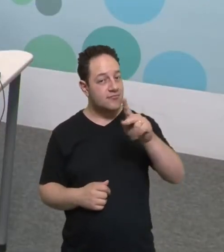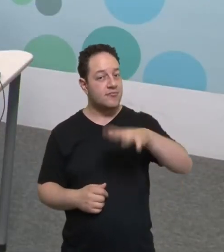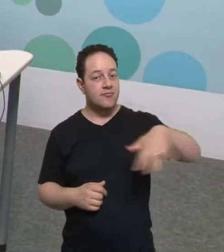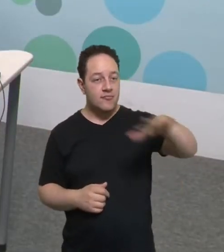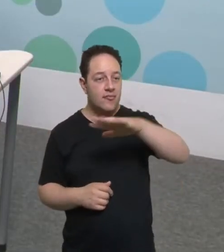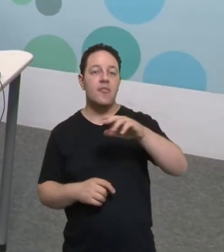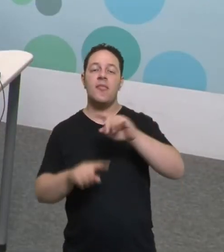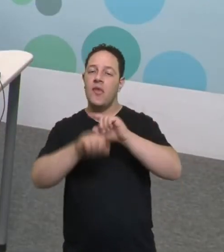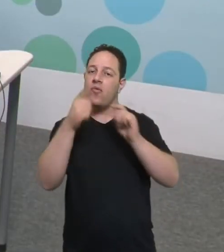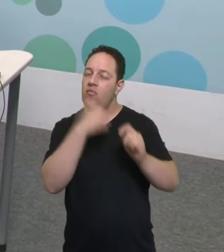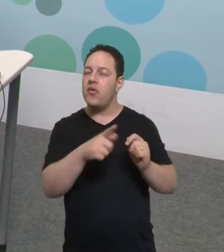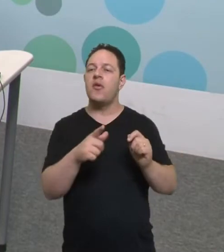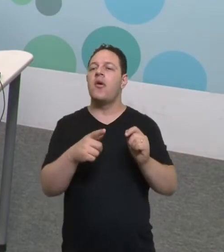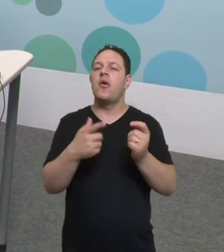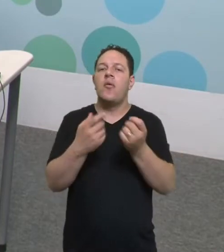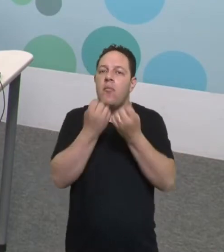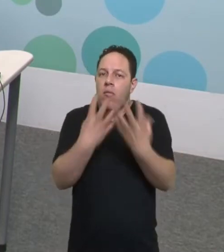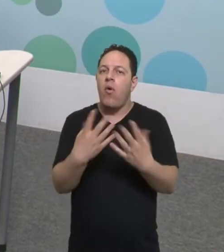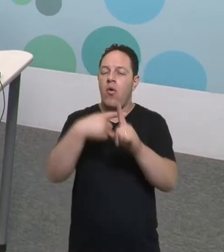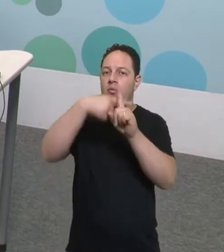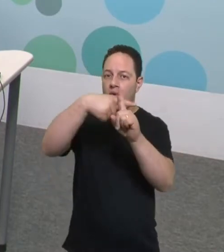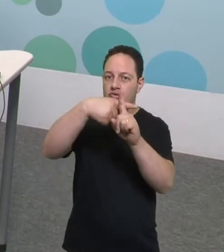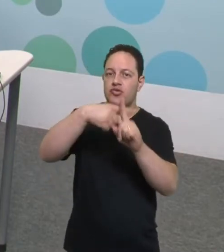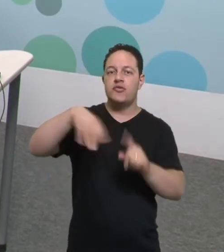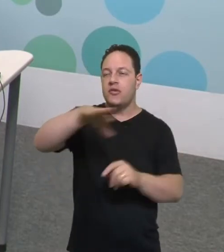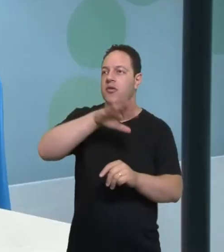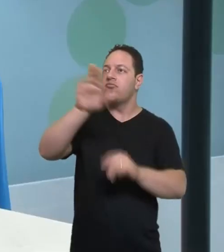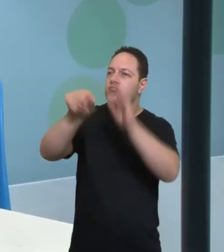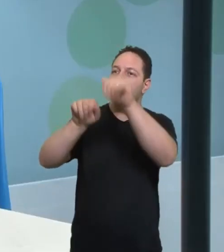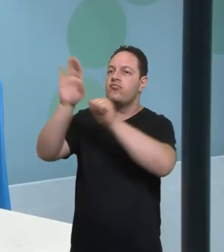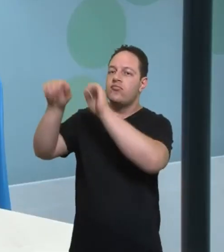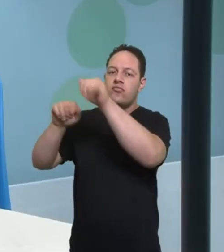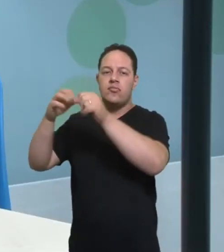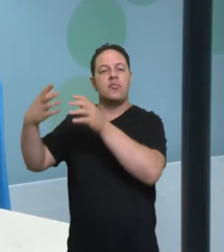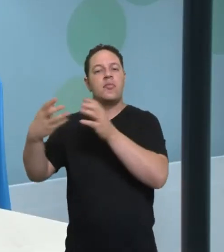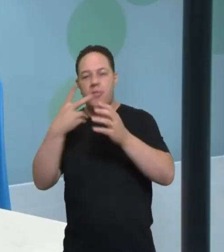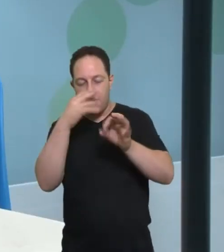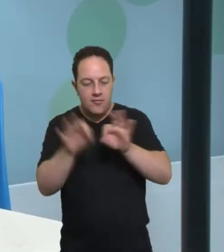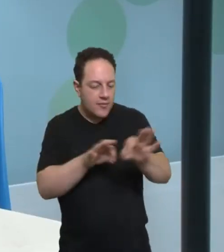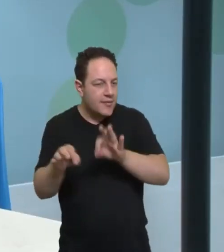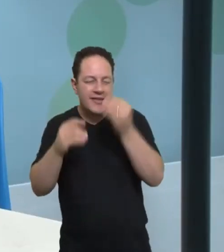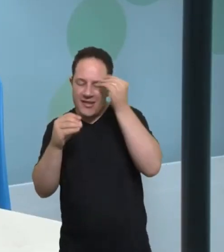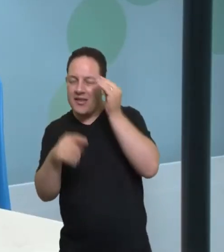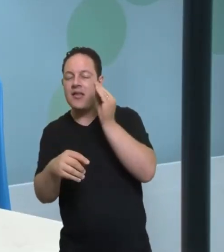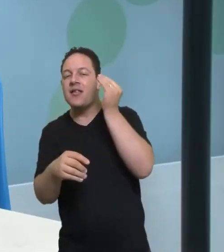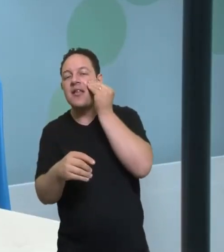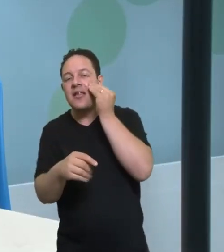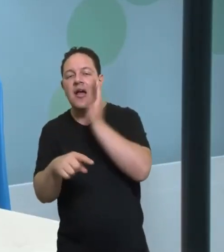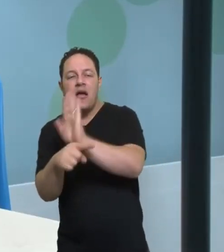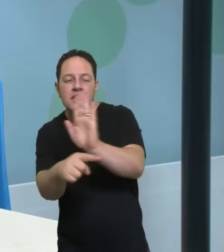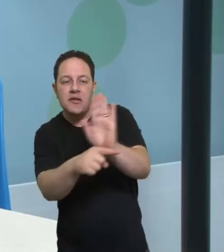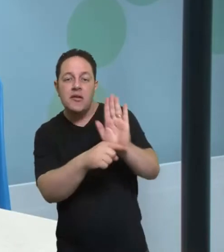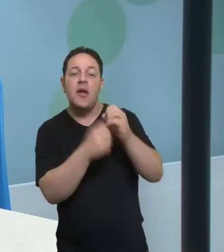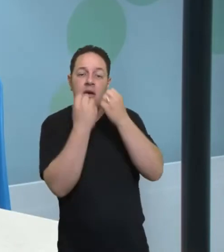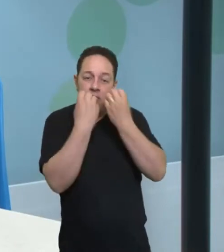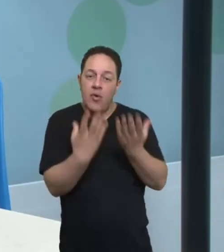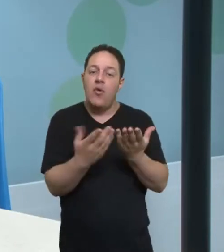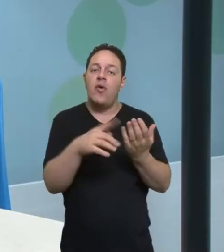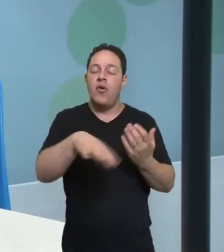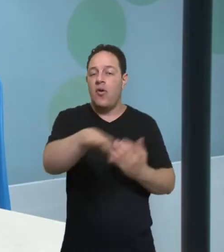aí as ações positivas né que vocês realizaram e que certamente isso traz muito benefício